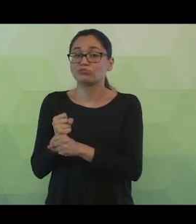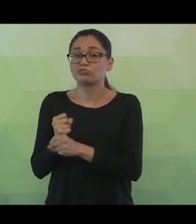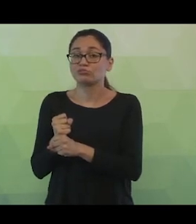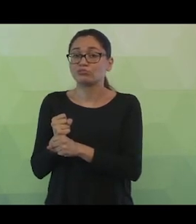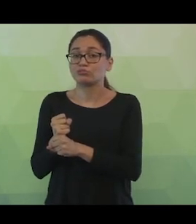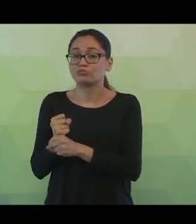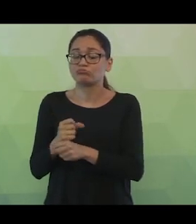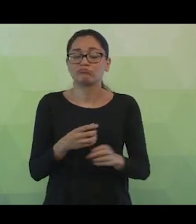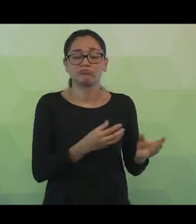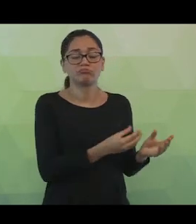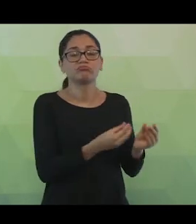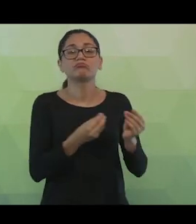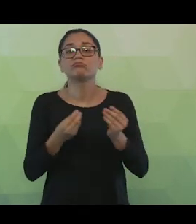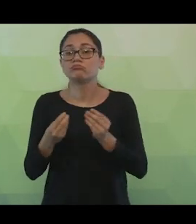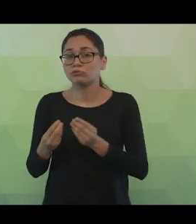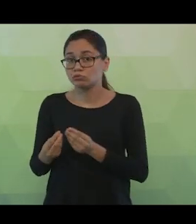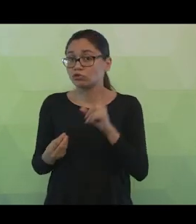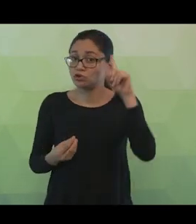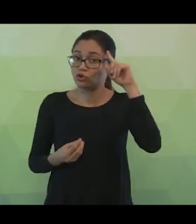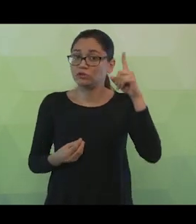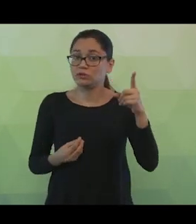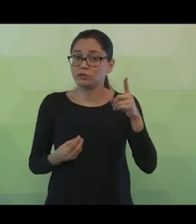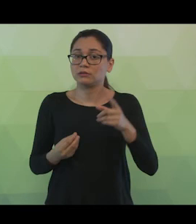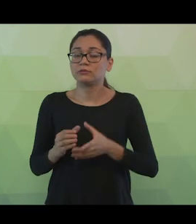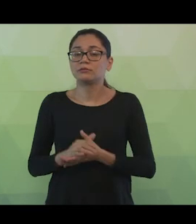Quem? Dias